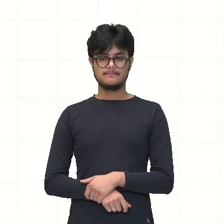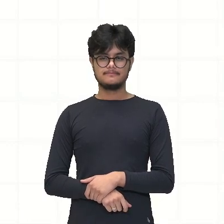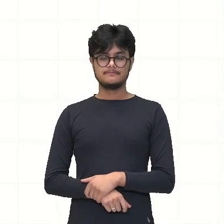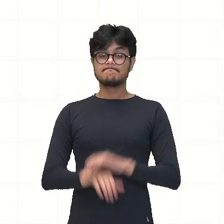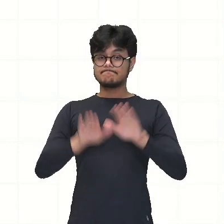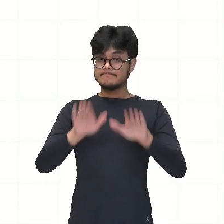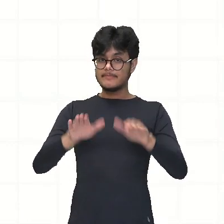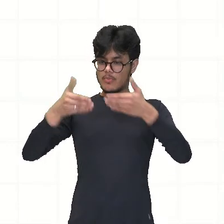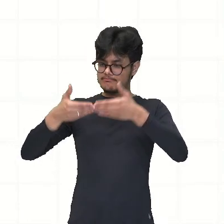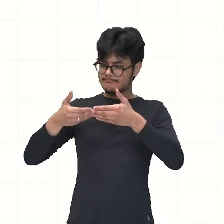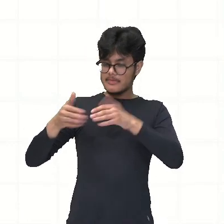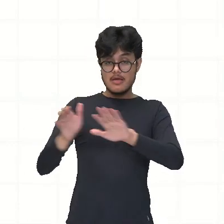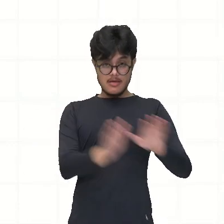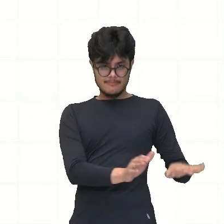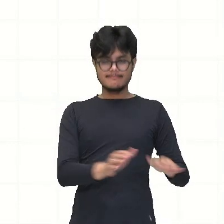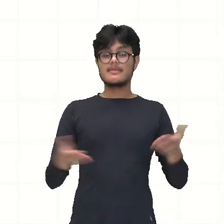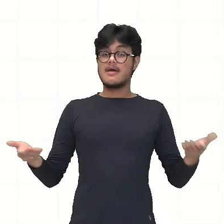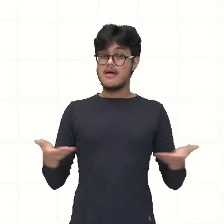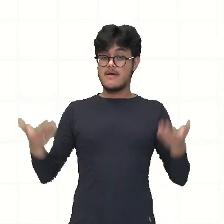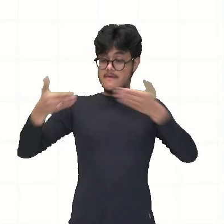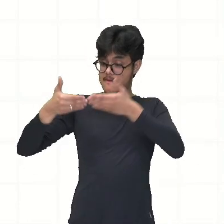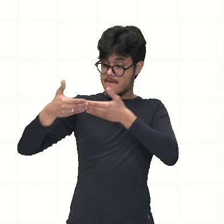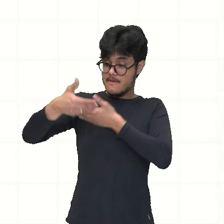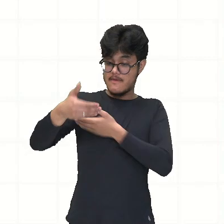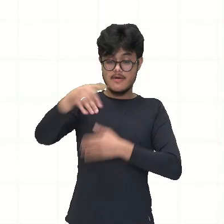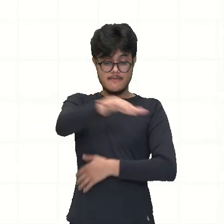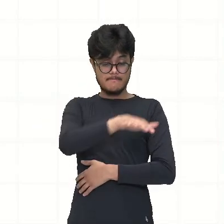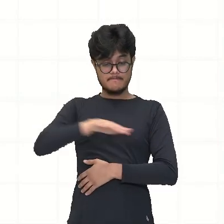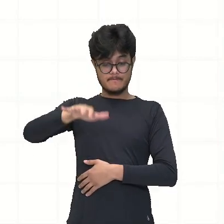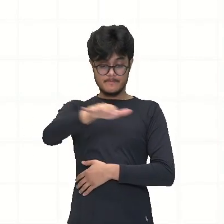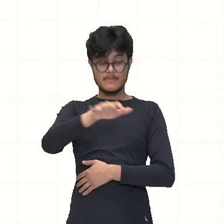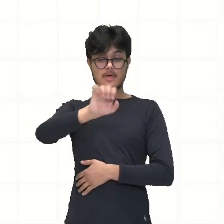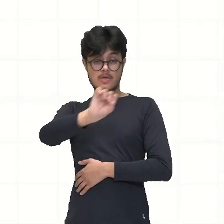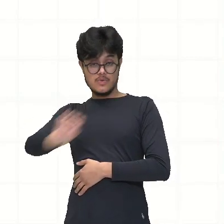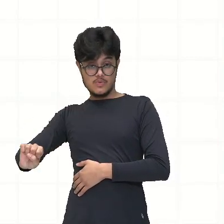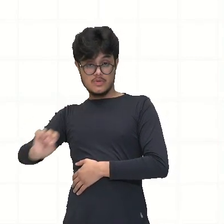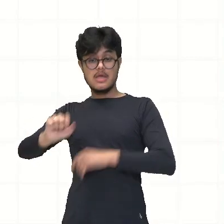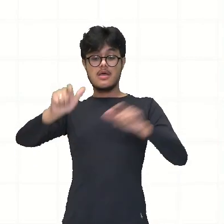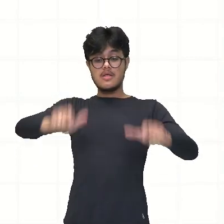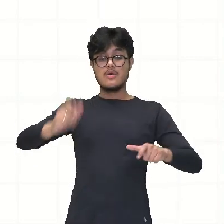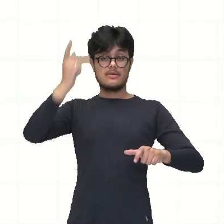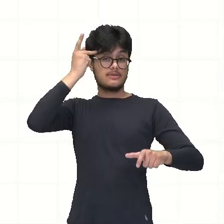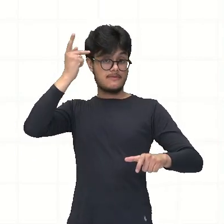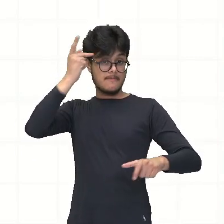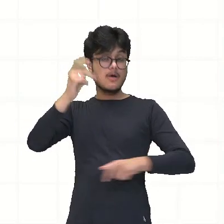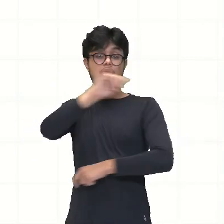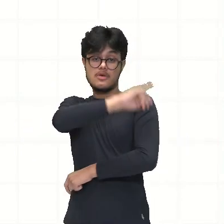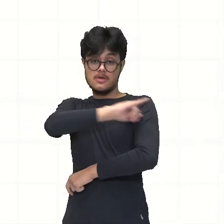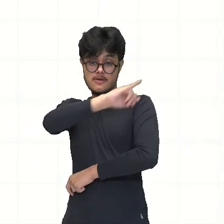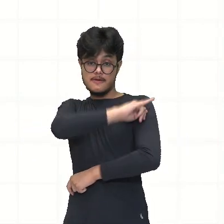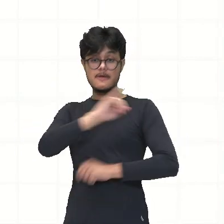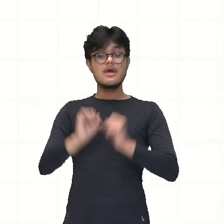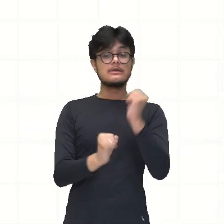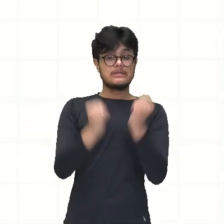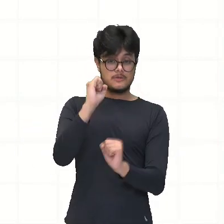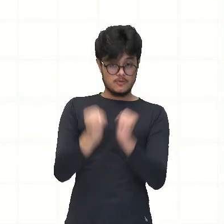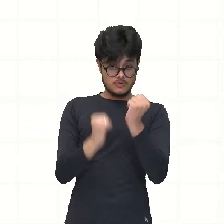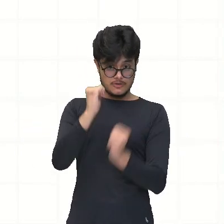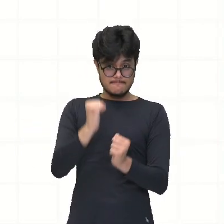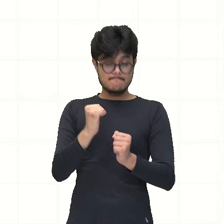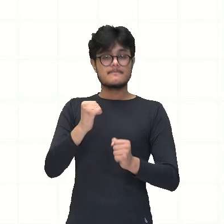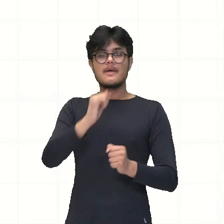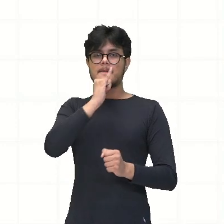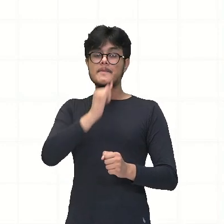de industrialização na região sudeste, principalmente aqui São Paulo e Rio de Janeiro. Temos também, olha, a construção